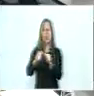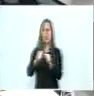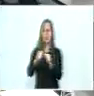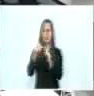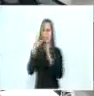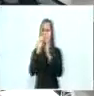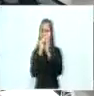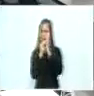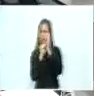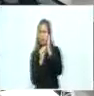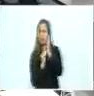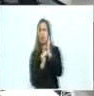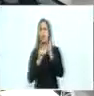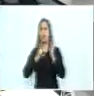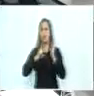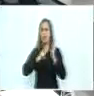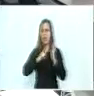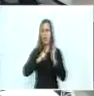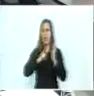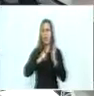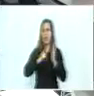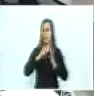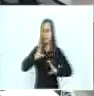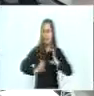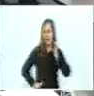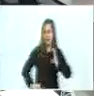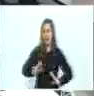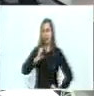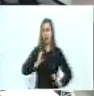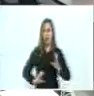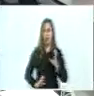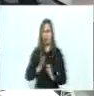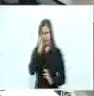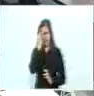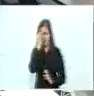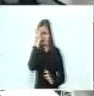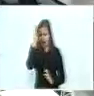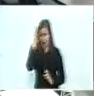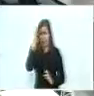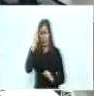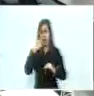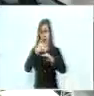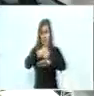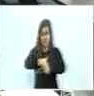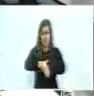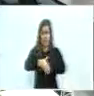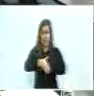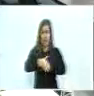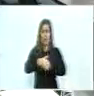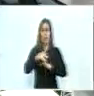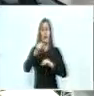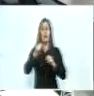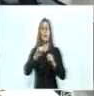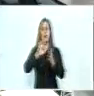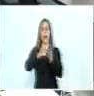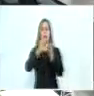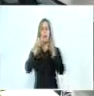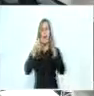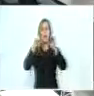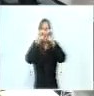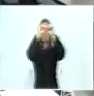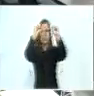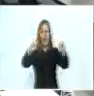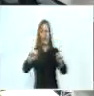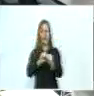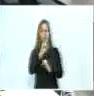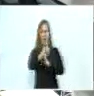recursos estão à disposição do cidadão com links de fácil acesso em abas destacadas na página da Prefeitura